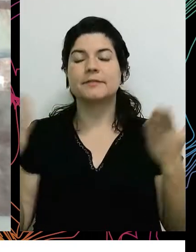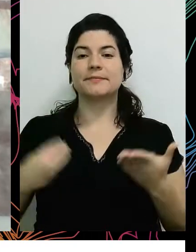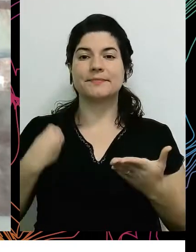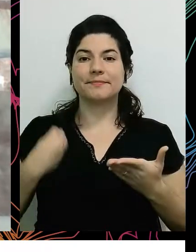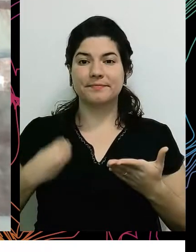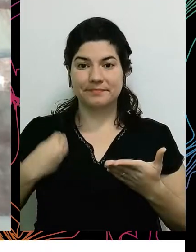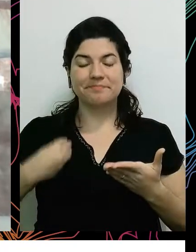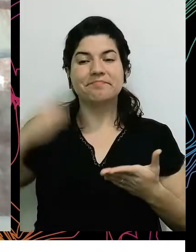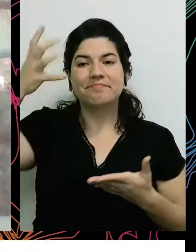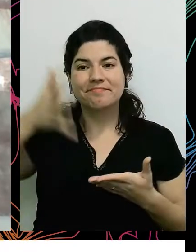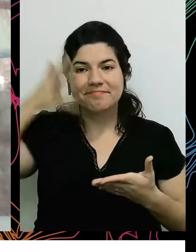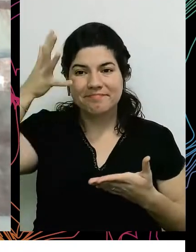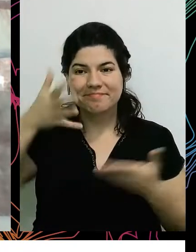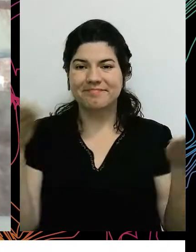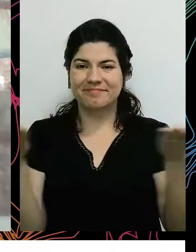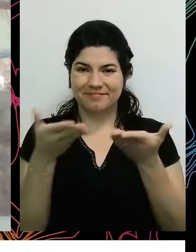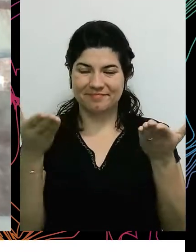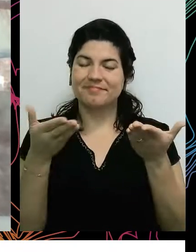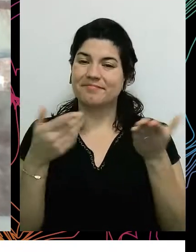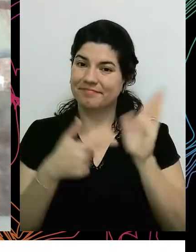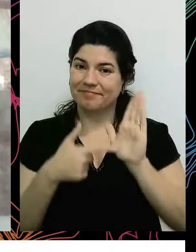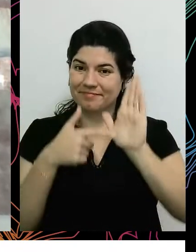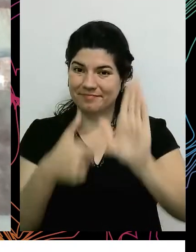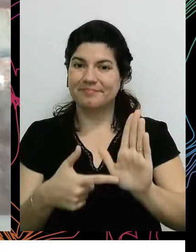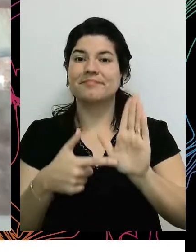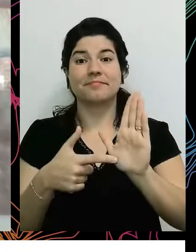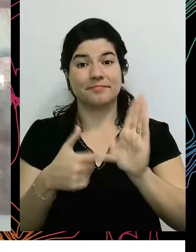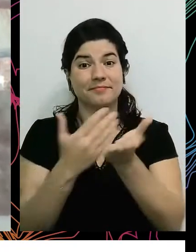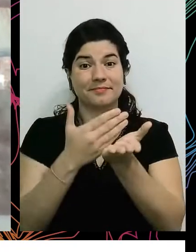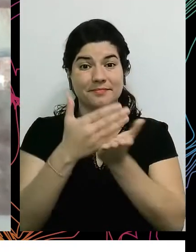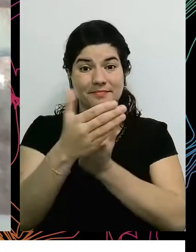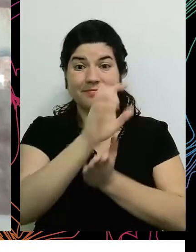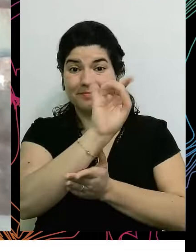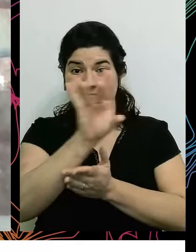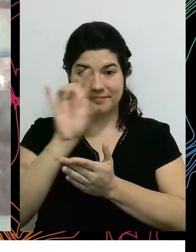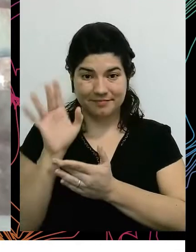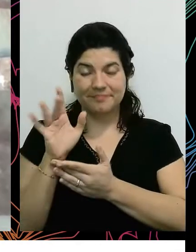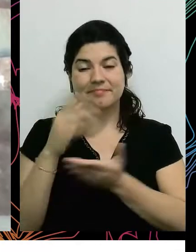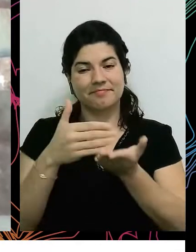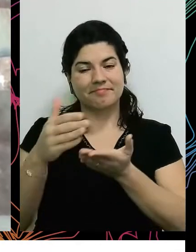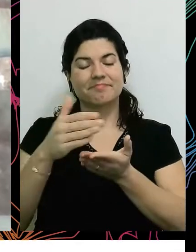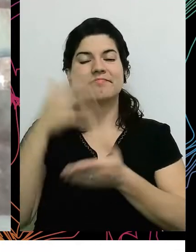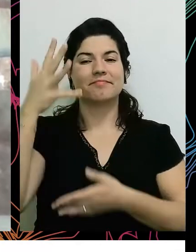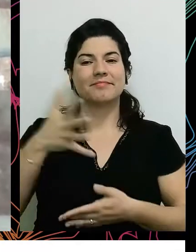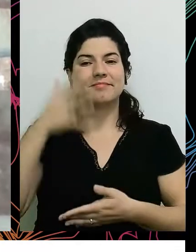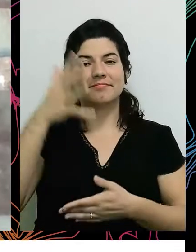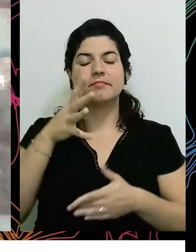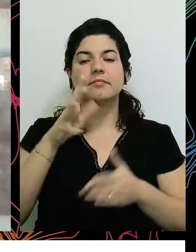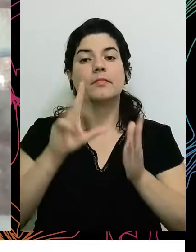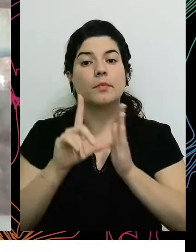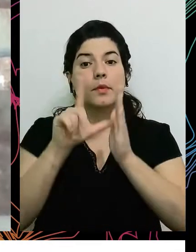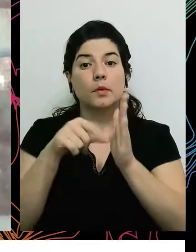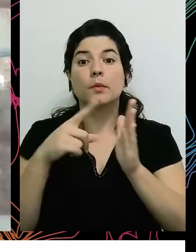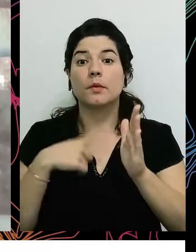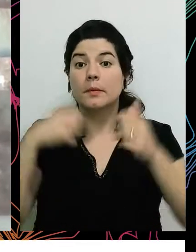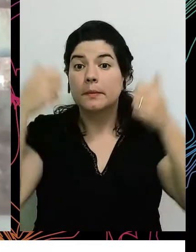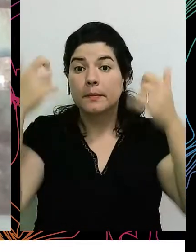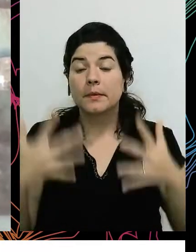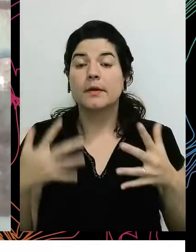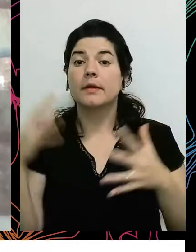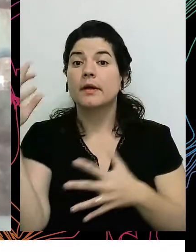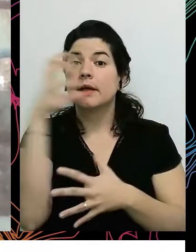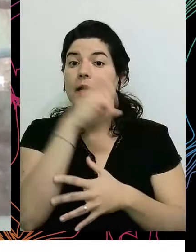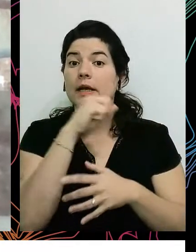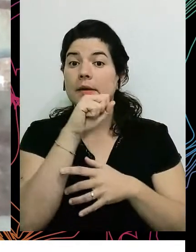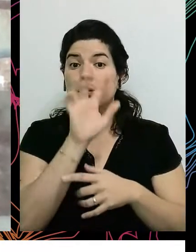nossas palestrantes aqui hoje. Eu vou fazer uma breve introdução de cada uma. Depois eu vou fazer um contexto rápido aqui sobre o nosso